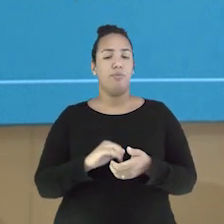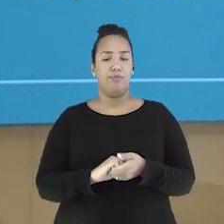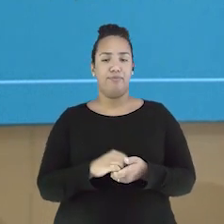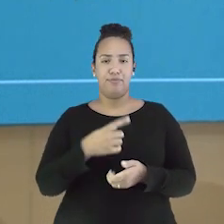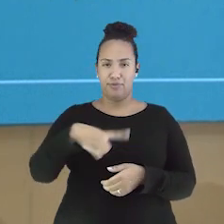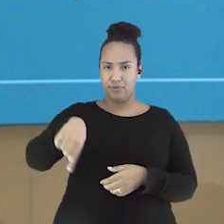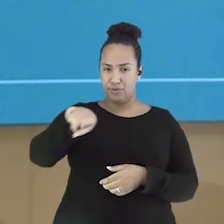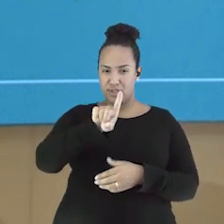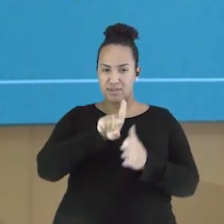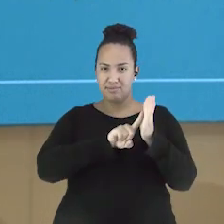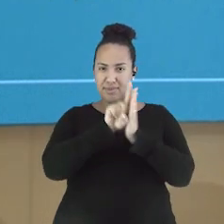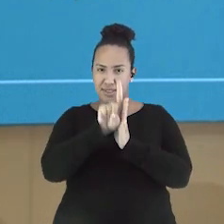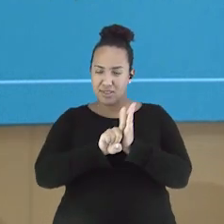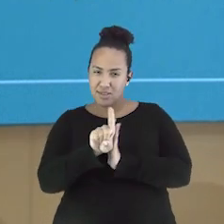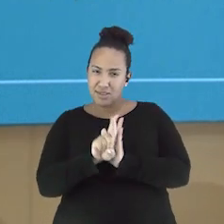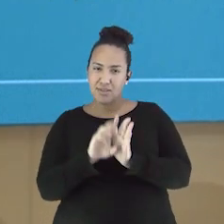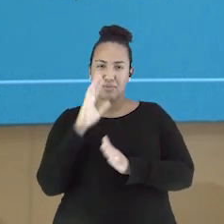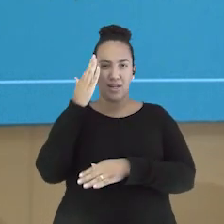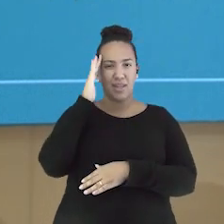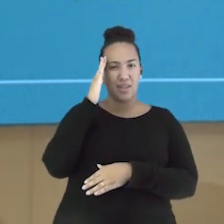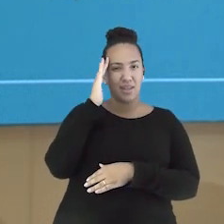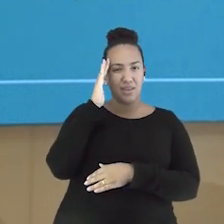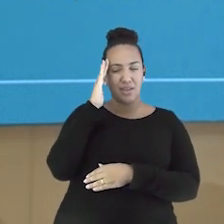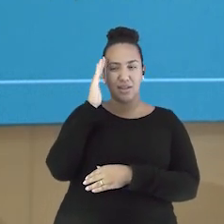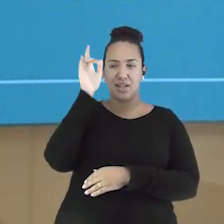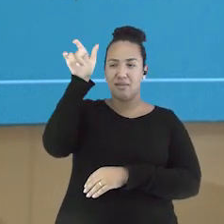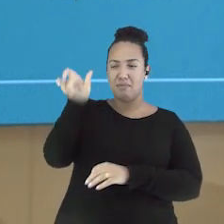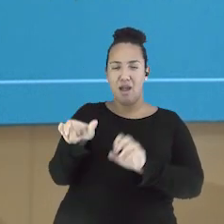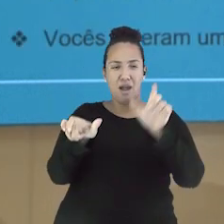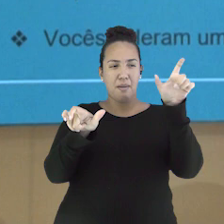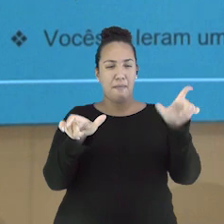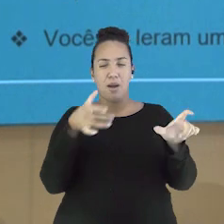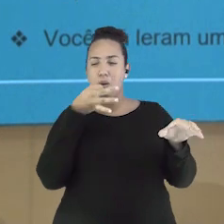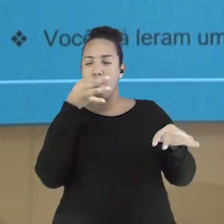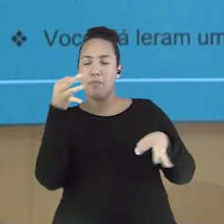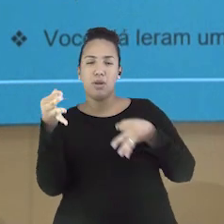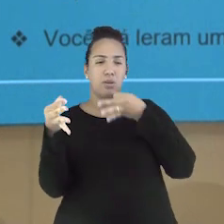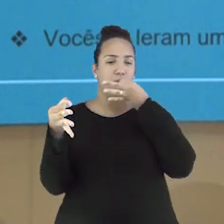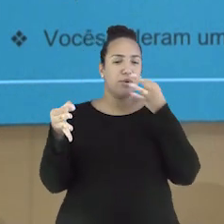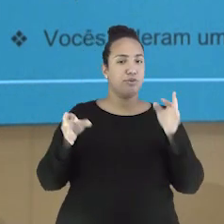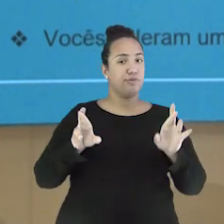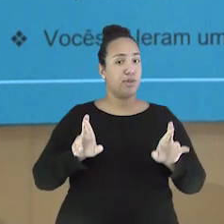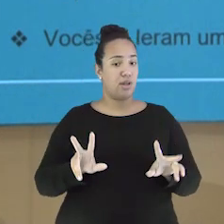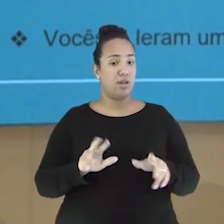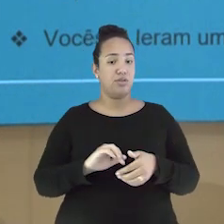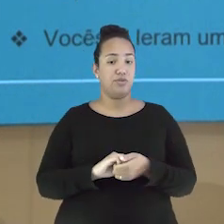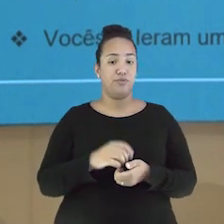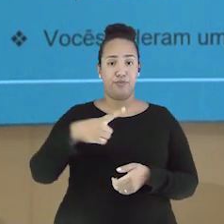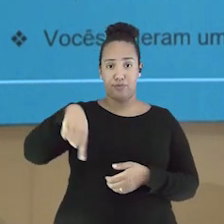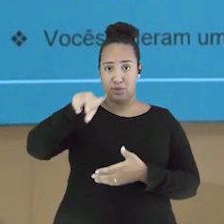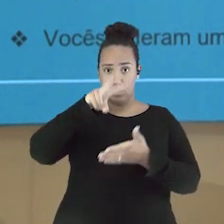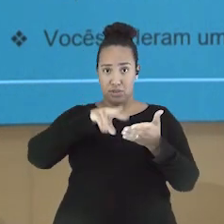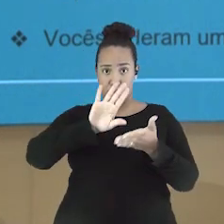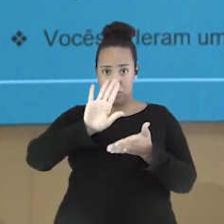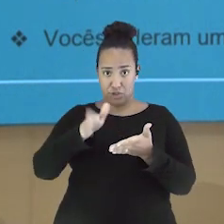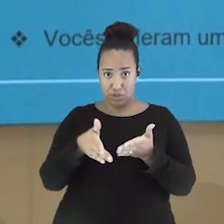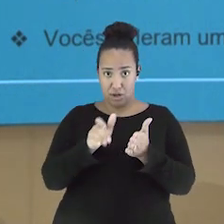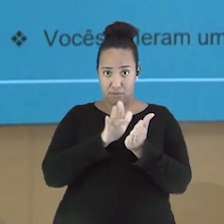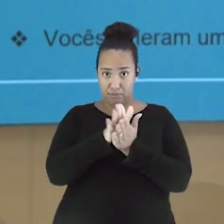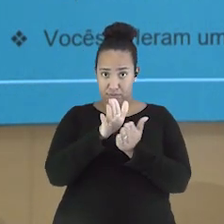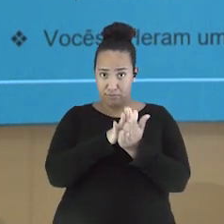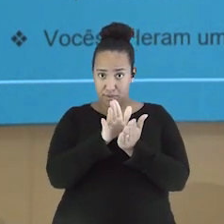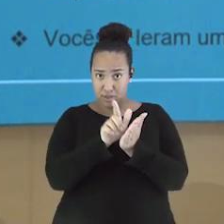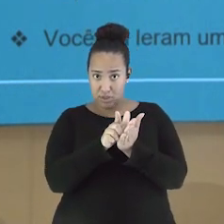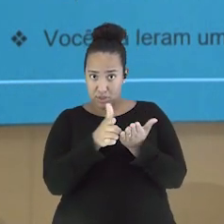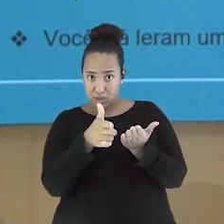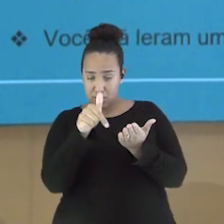Vocês costumam fazer pesquisas para entenderem diferentes pontos de vista? Vocês já leram um editorial? Sabem o